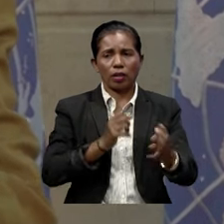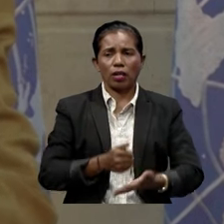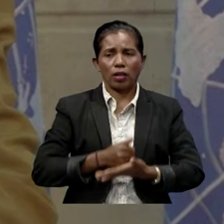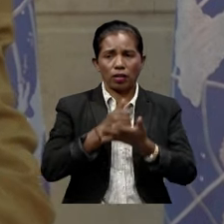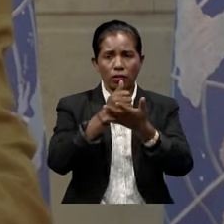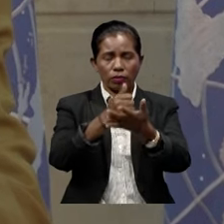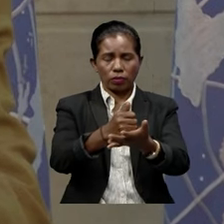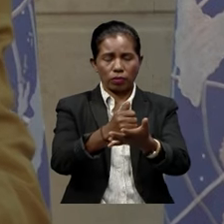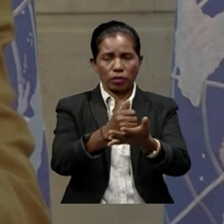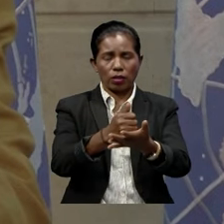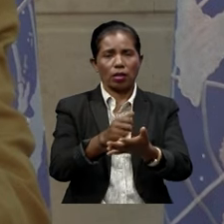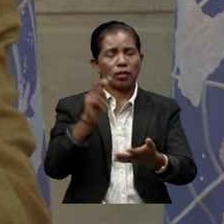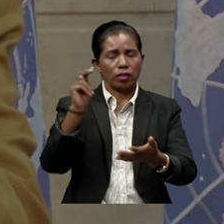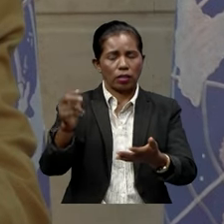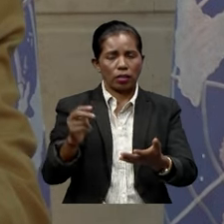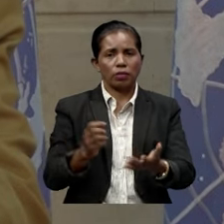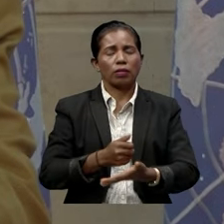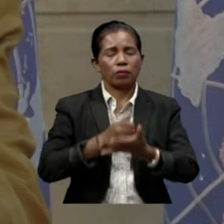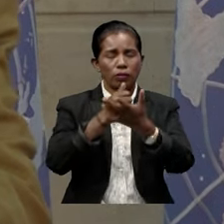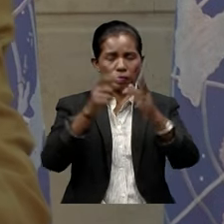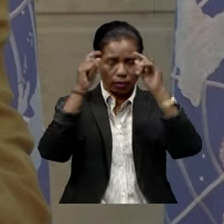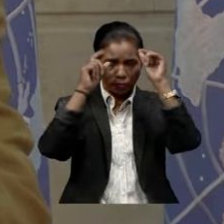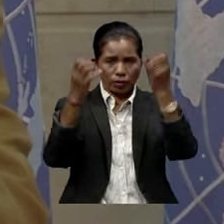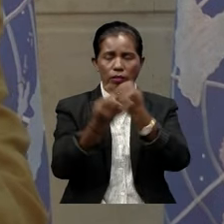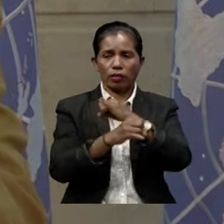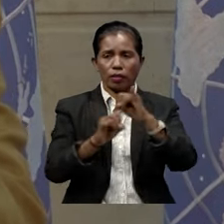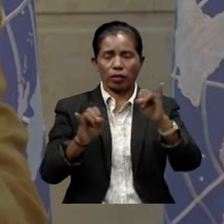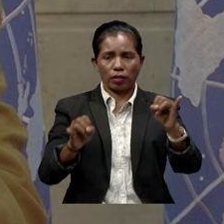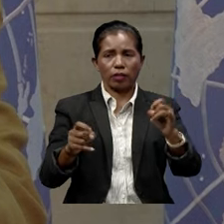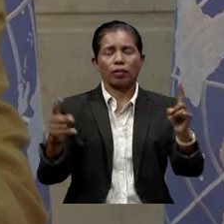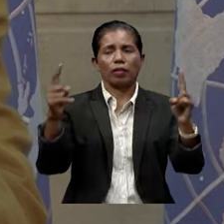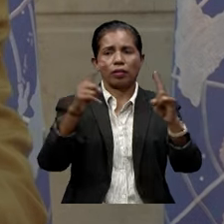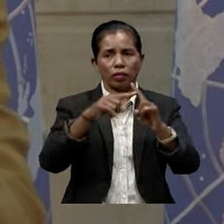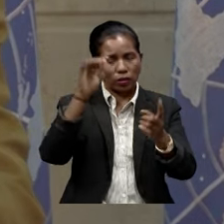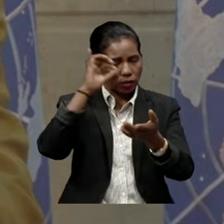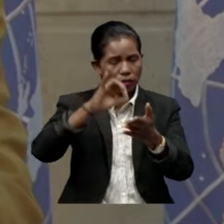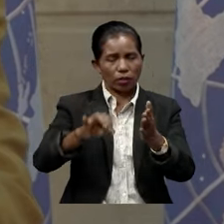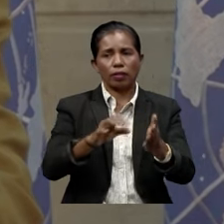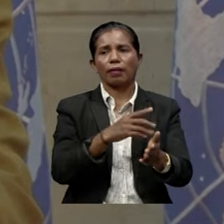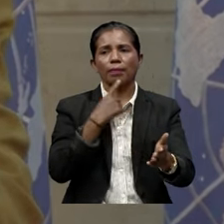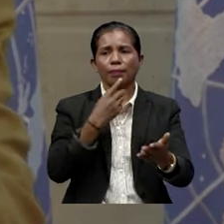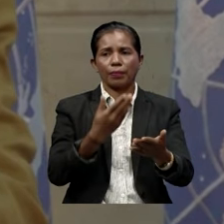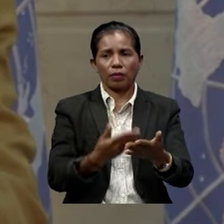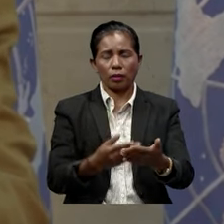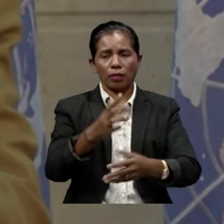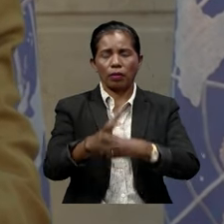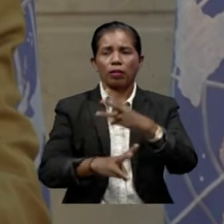Catalha, apoia a Alto-Ministério da Autoridade e depois da secretária-geral do